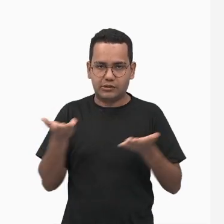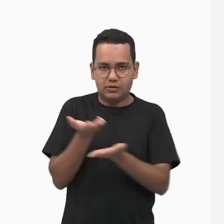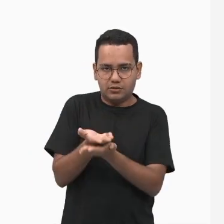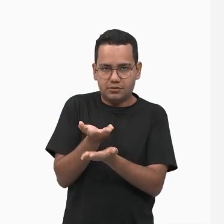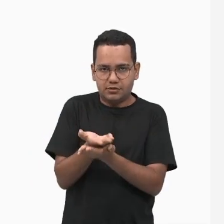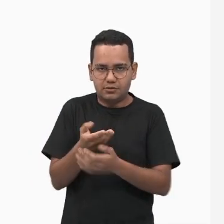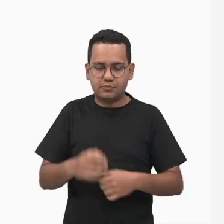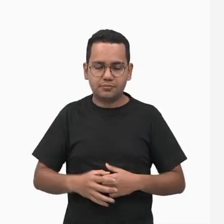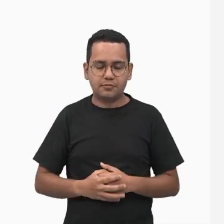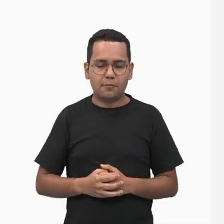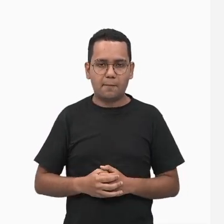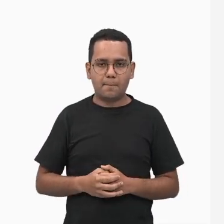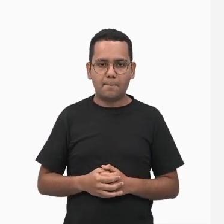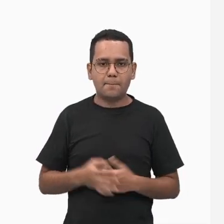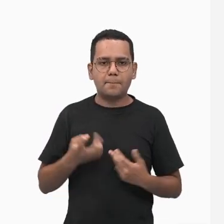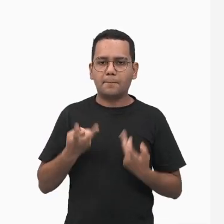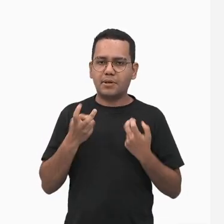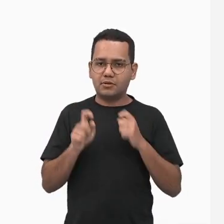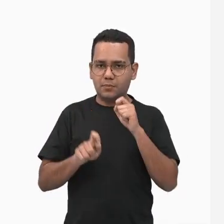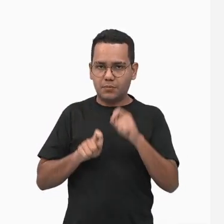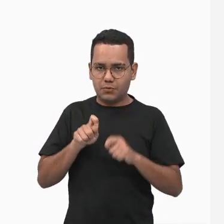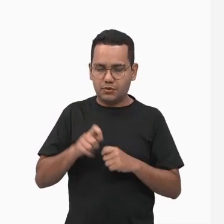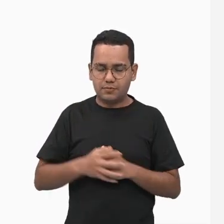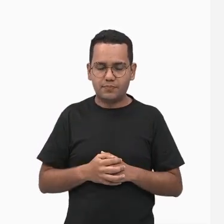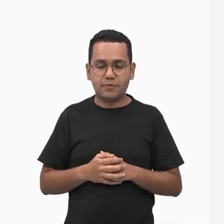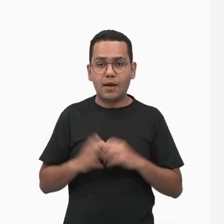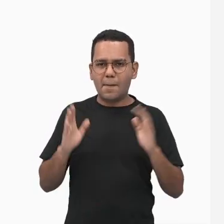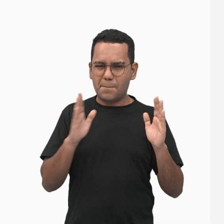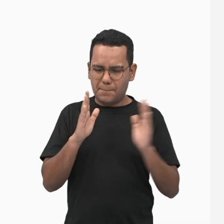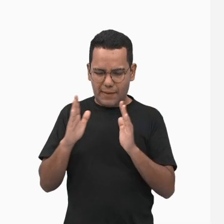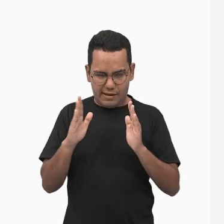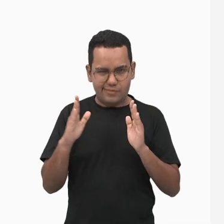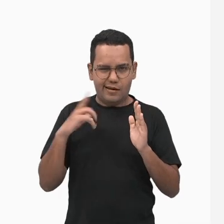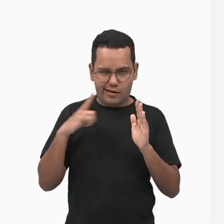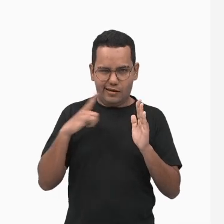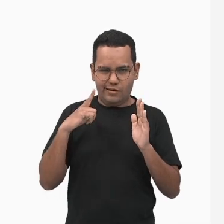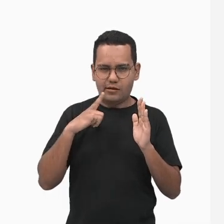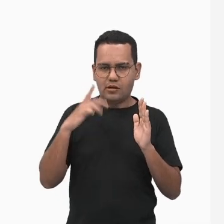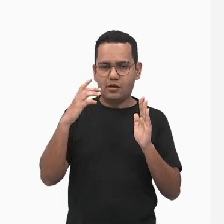Vejam que a regência foi esse período conturbado ali